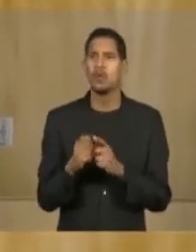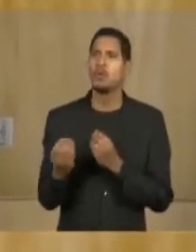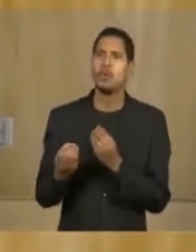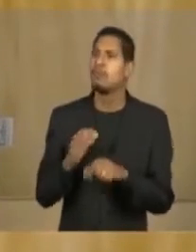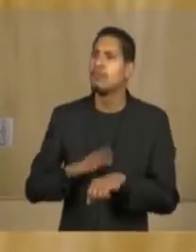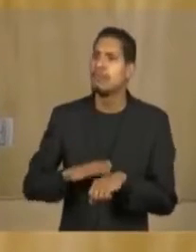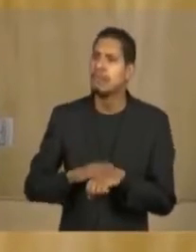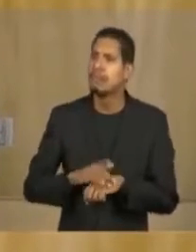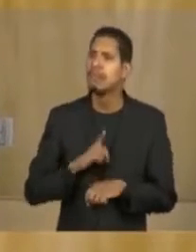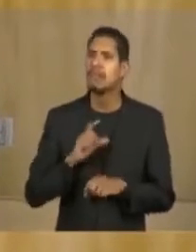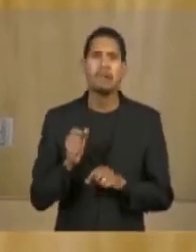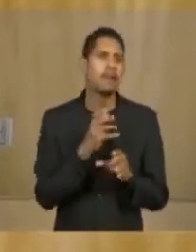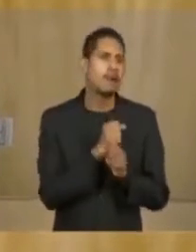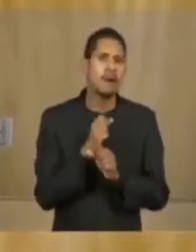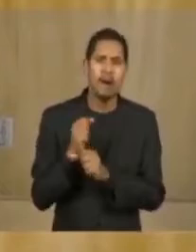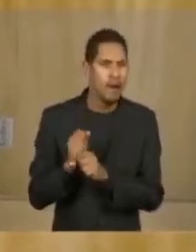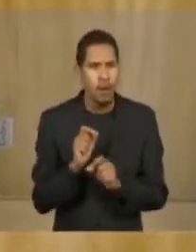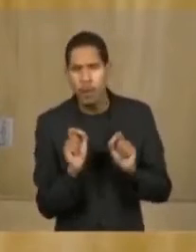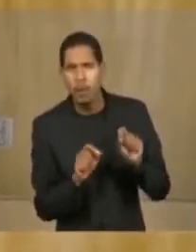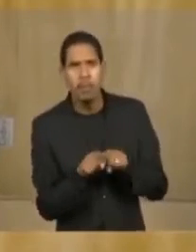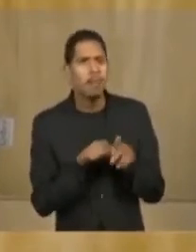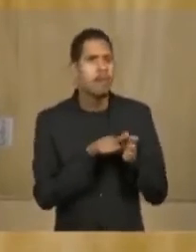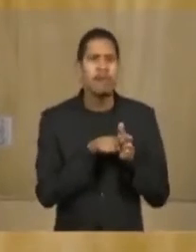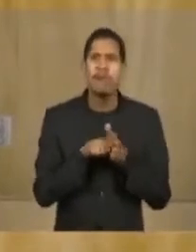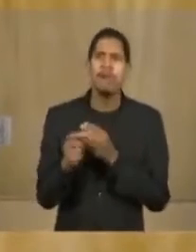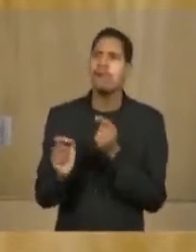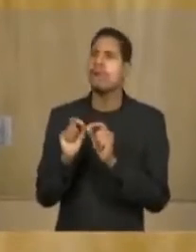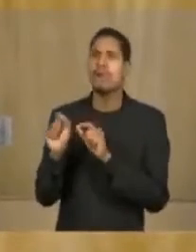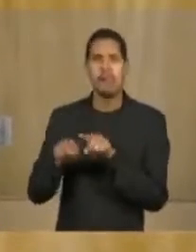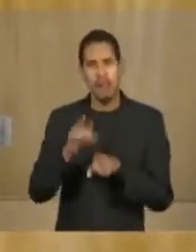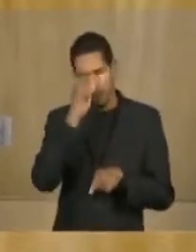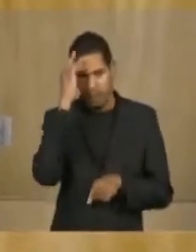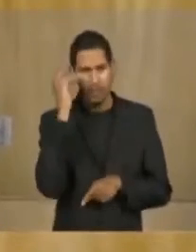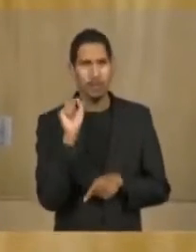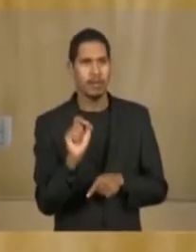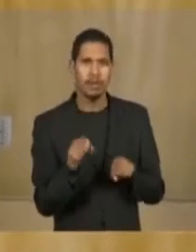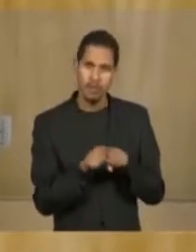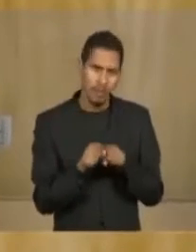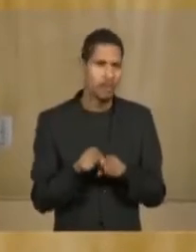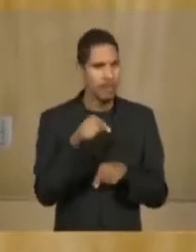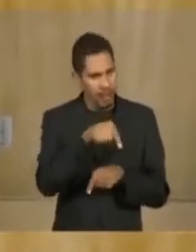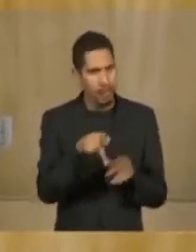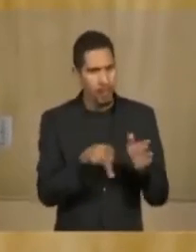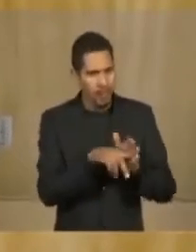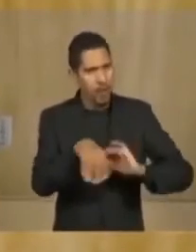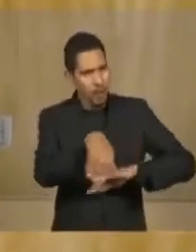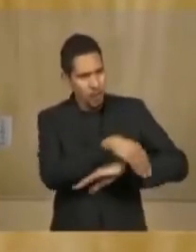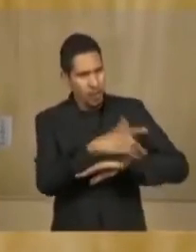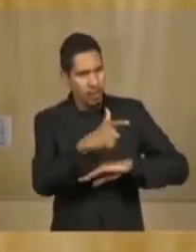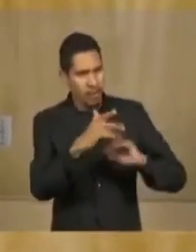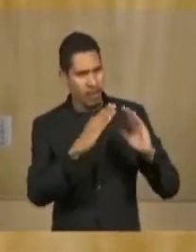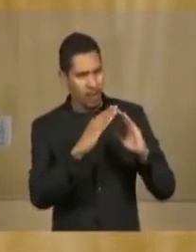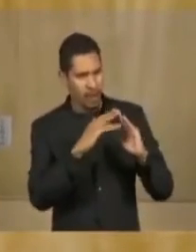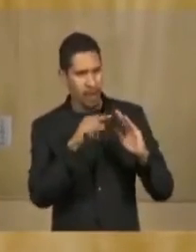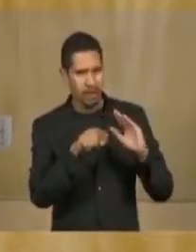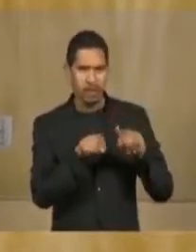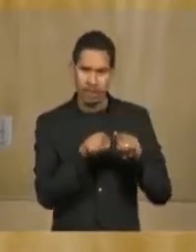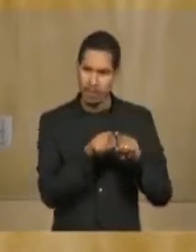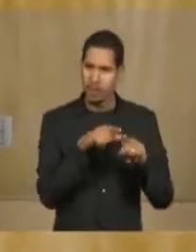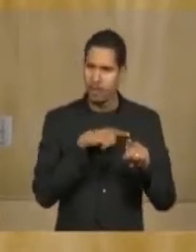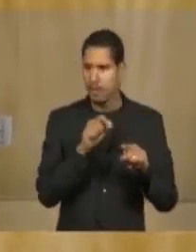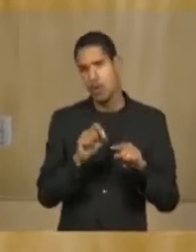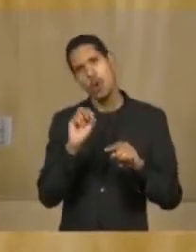faz esse cálculo, esse registro de pessoas que estavam em situação de rua e que, seja nos hospitais